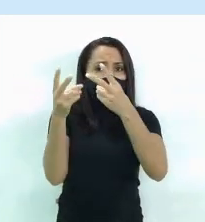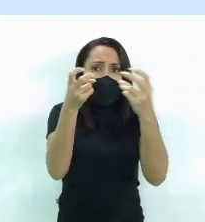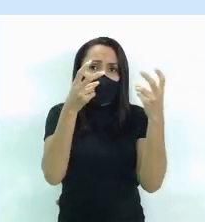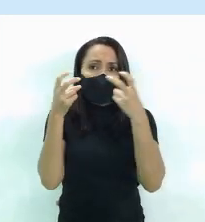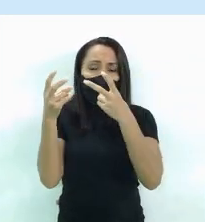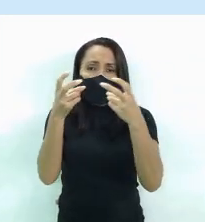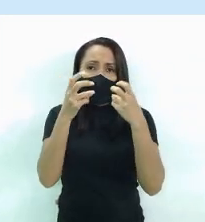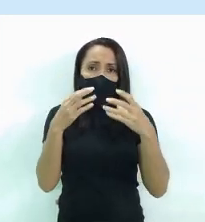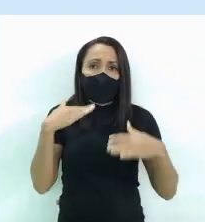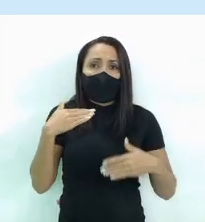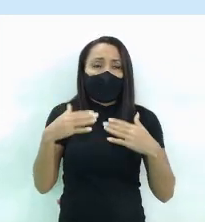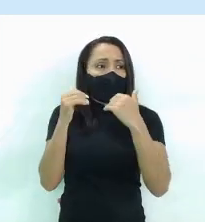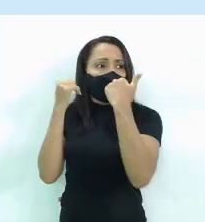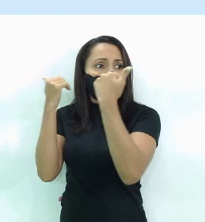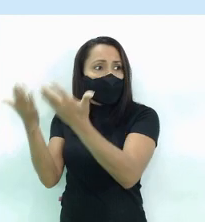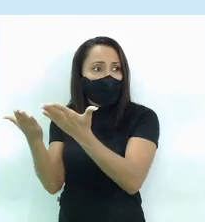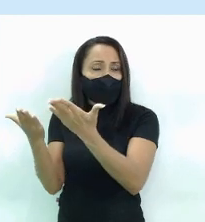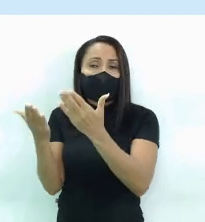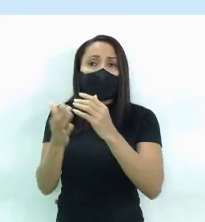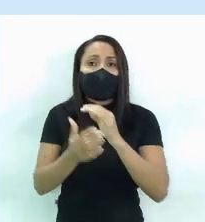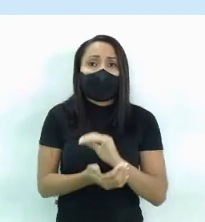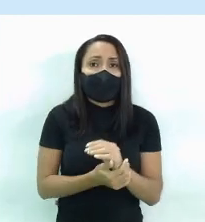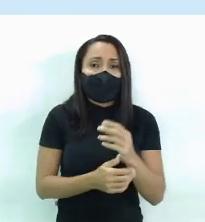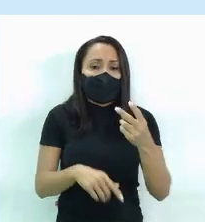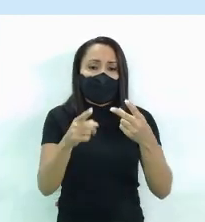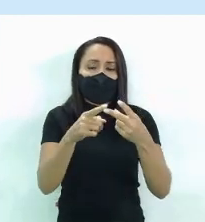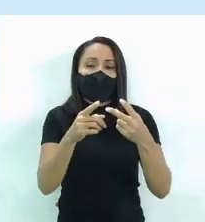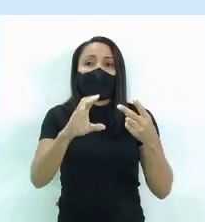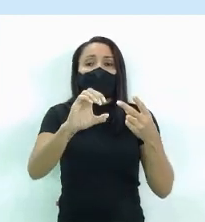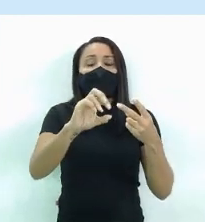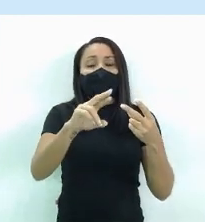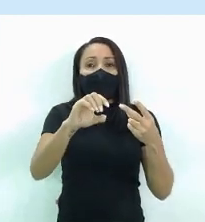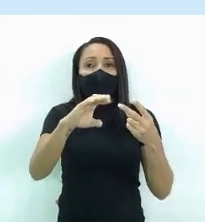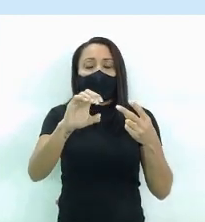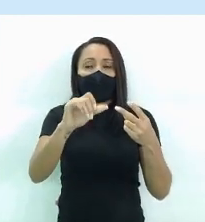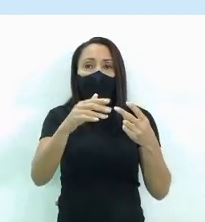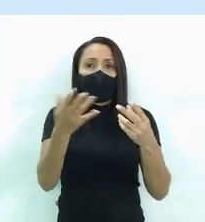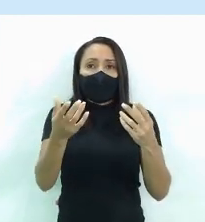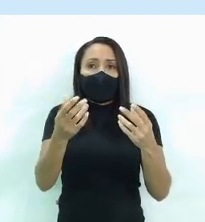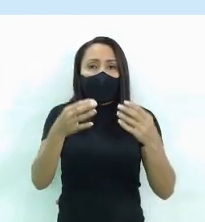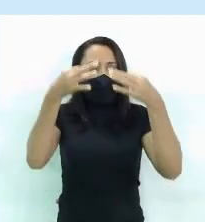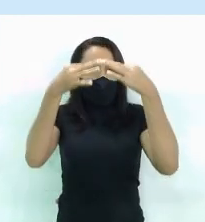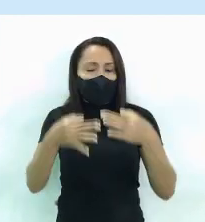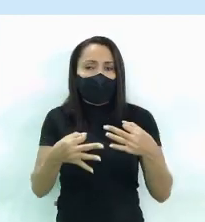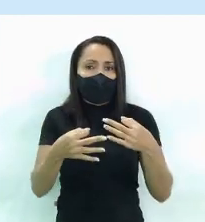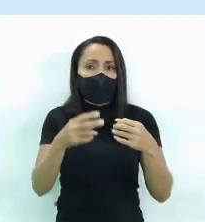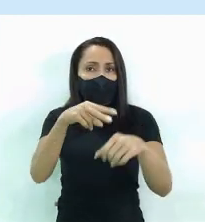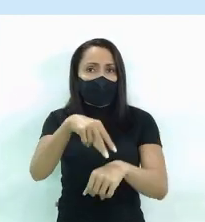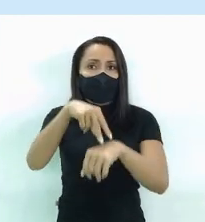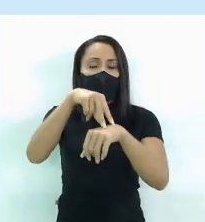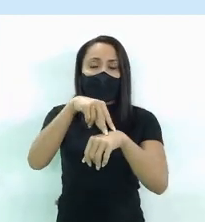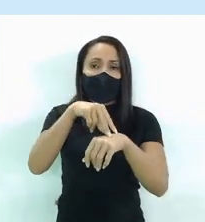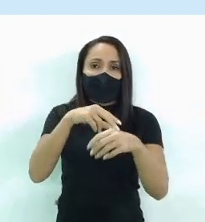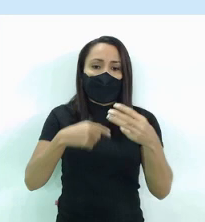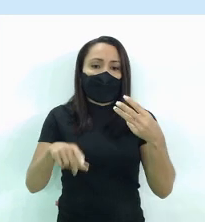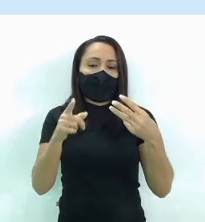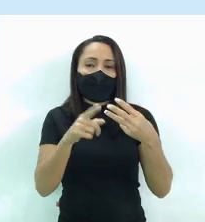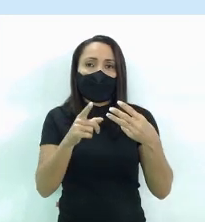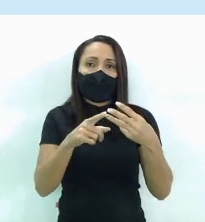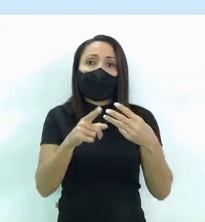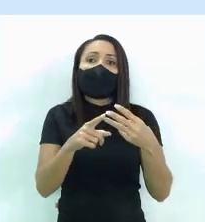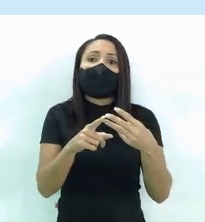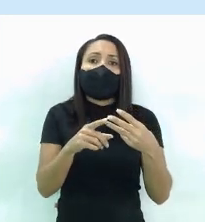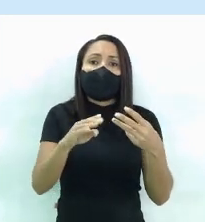e pelo exterior. Já o cerebelo ajuda a manter o equilíbrio e a postura. Já o bulbo raquidiano está